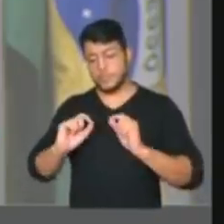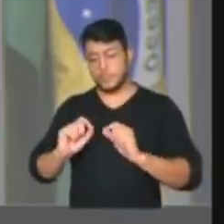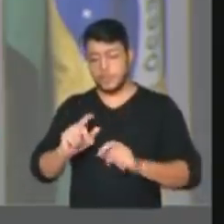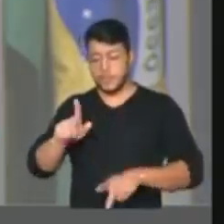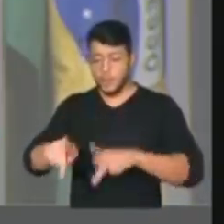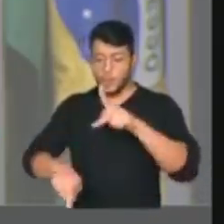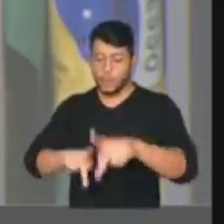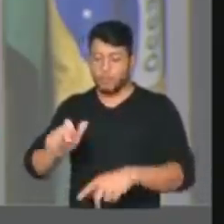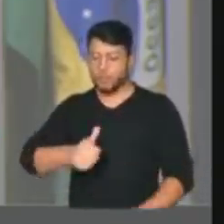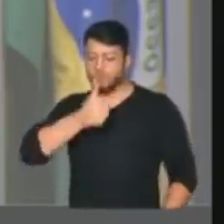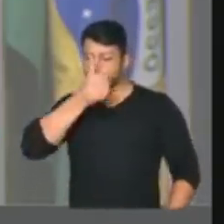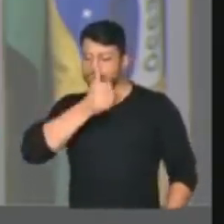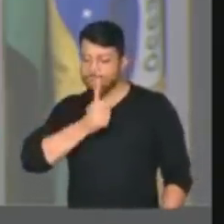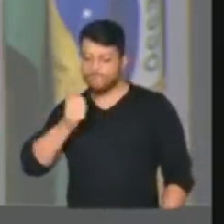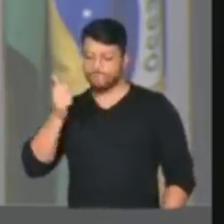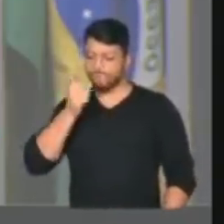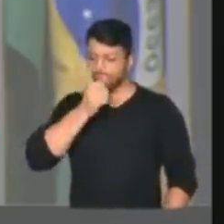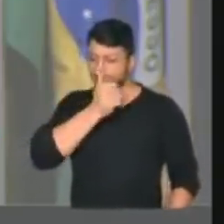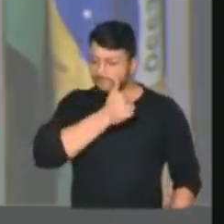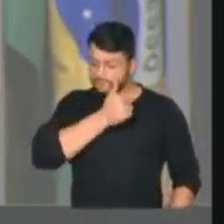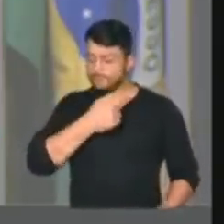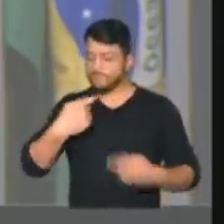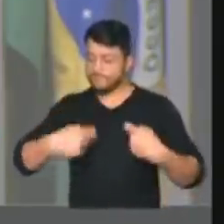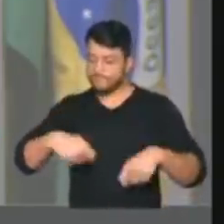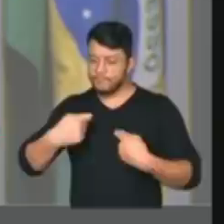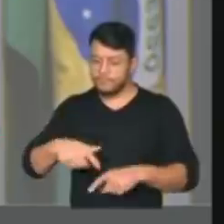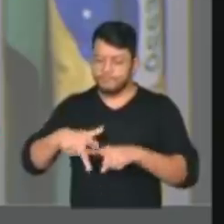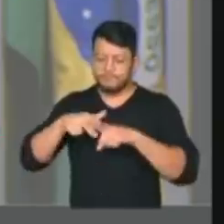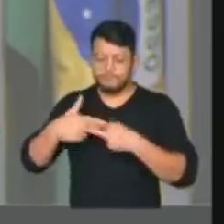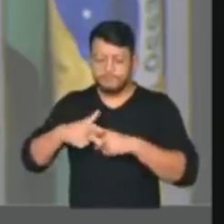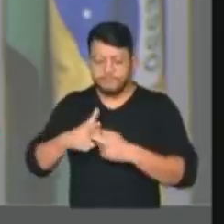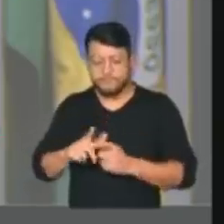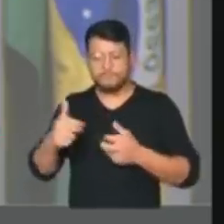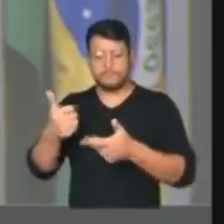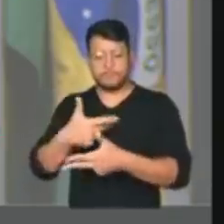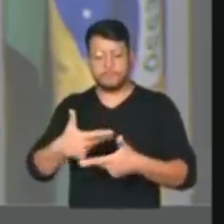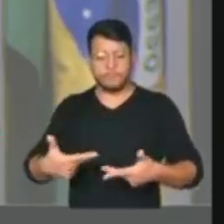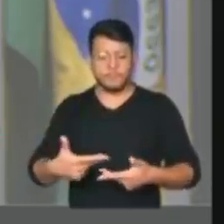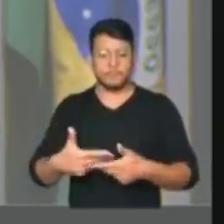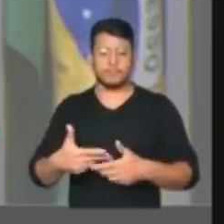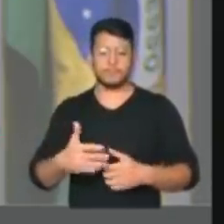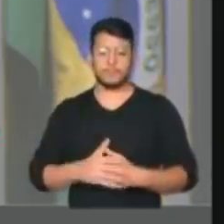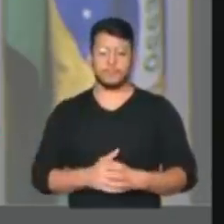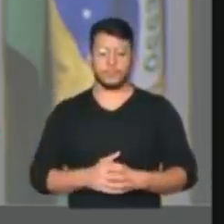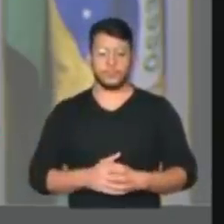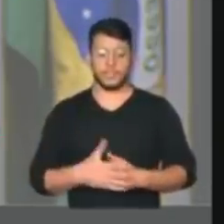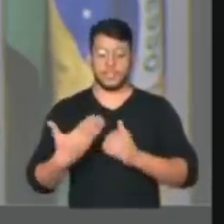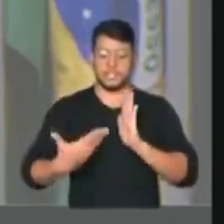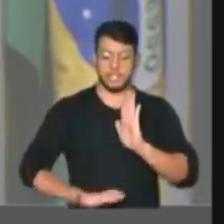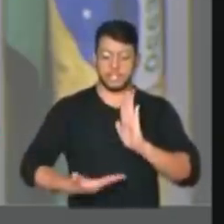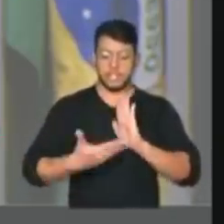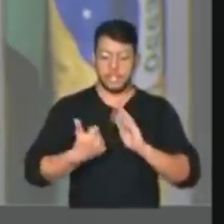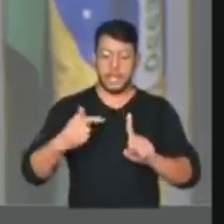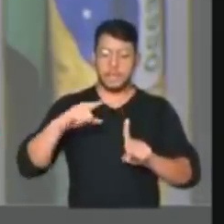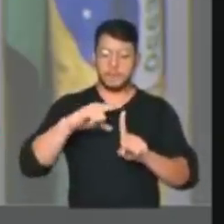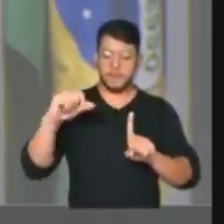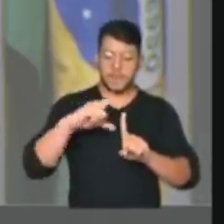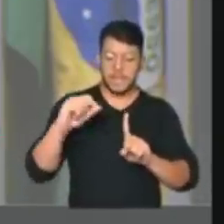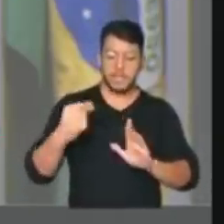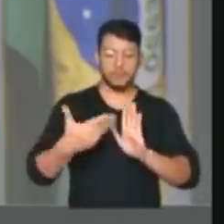momento de austeridade de ajuste fiscal de acerto das contas públicas de corte de privilégios de corte de gastos públicos